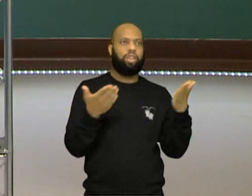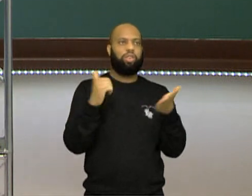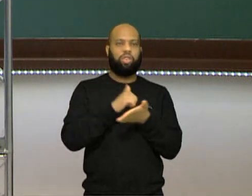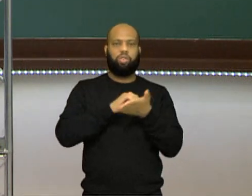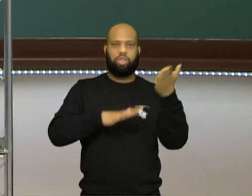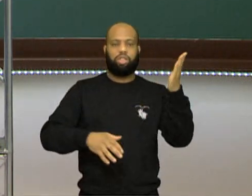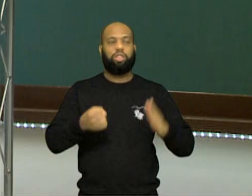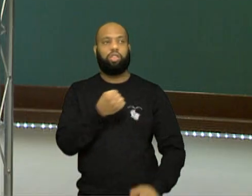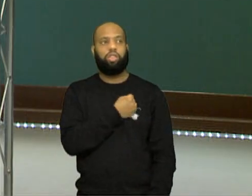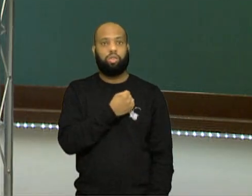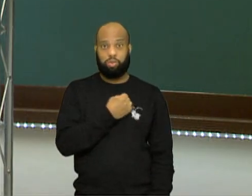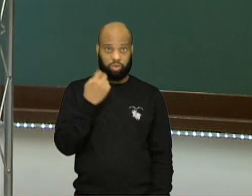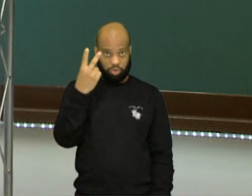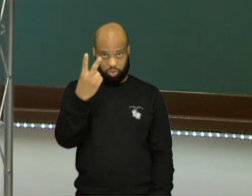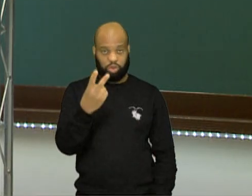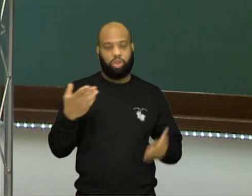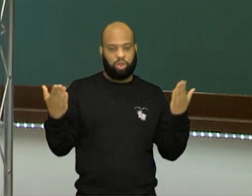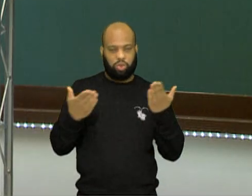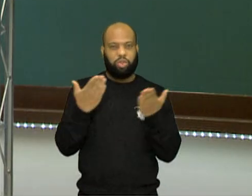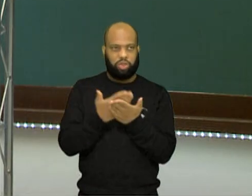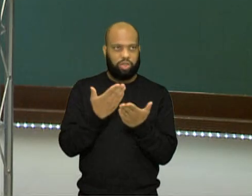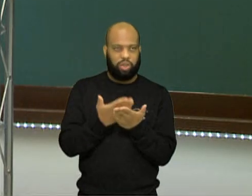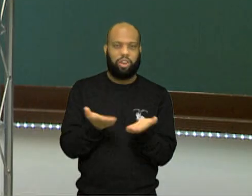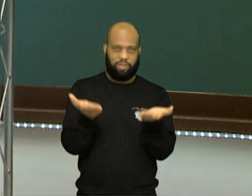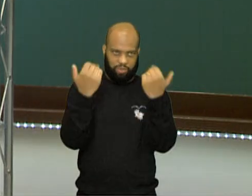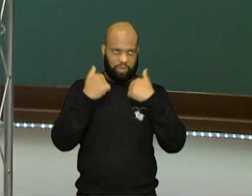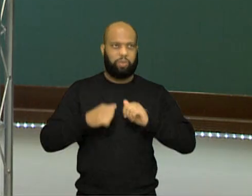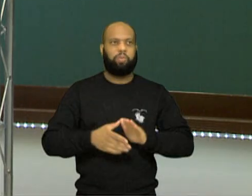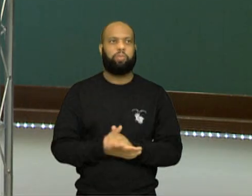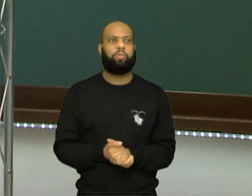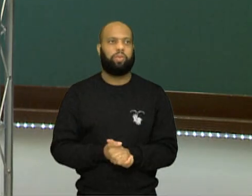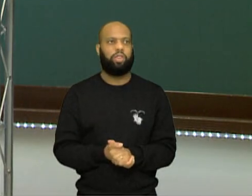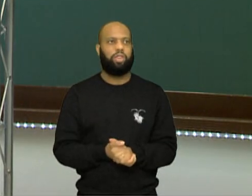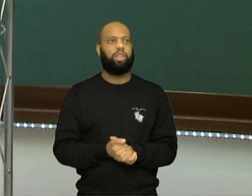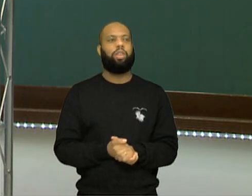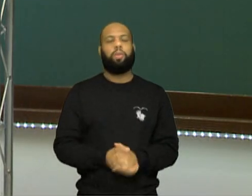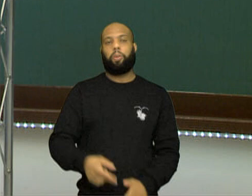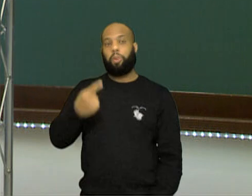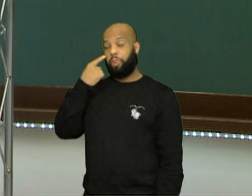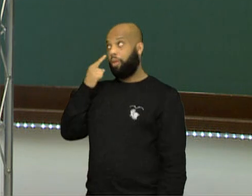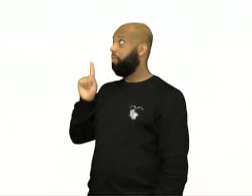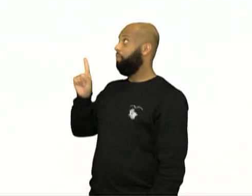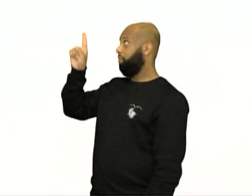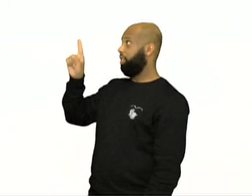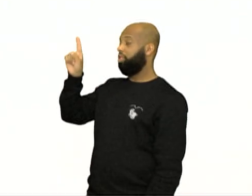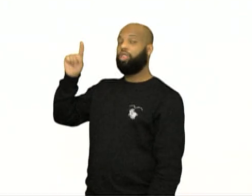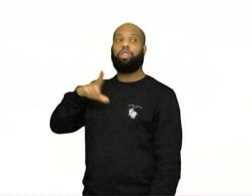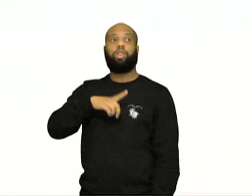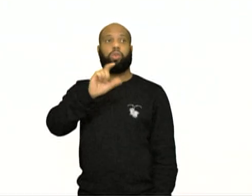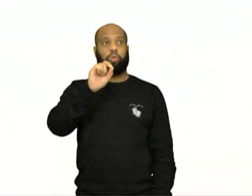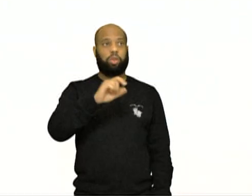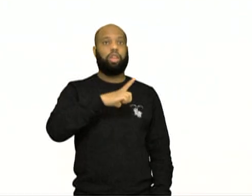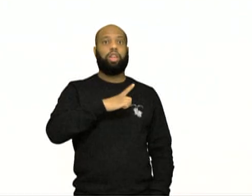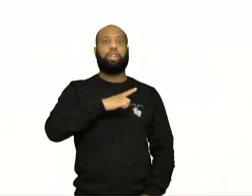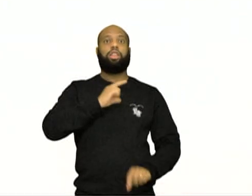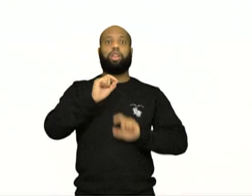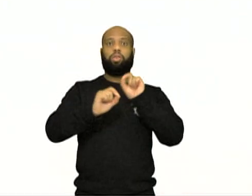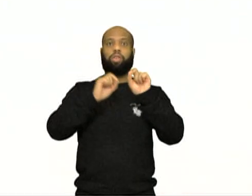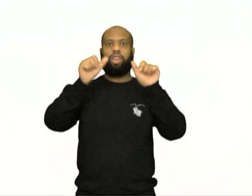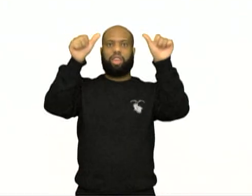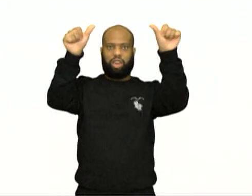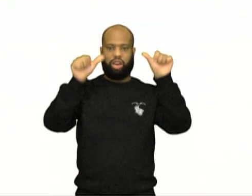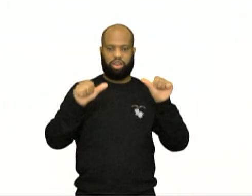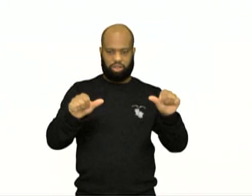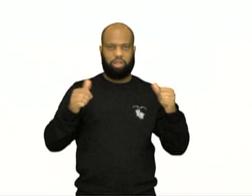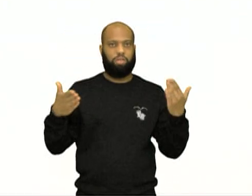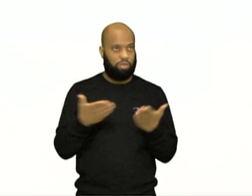atividade número 2 da nossa aula? Bora lá, meus queridos! Então lá, aqui nós temos um cartaz, que é o que nós